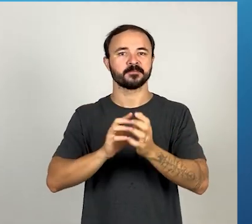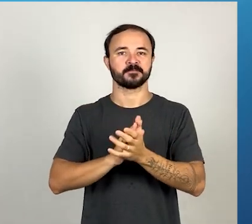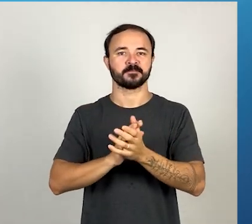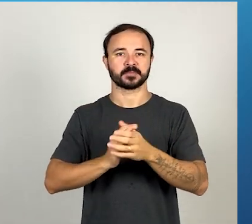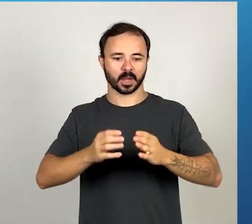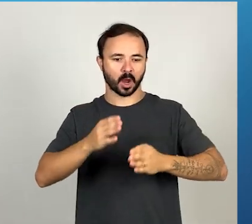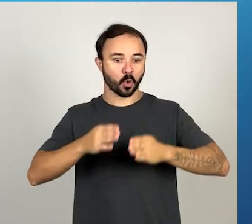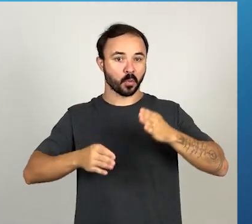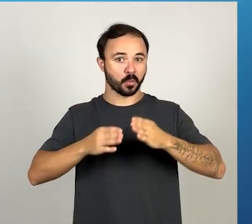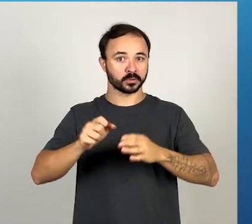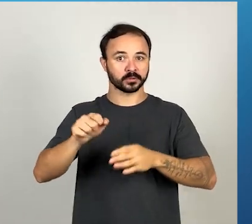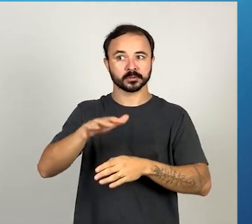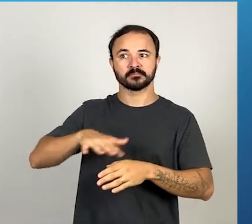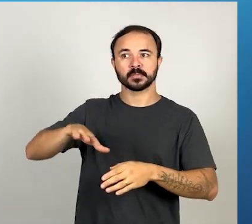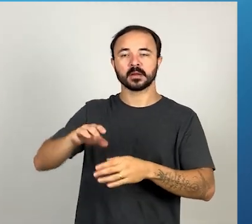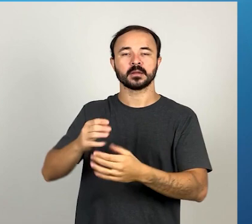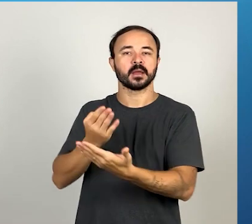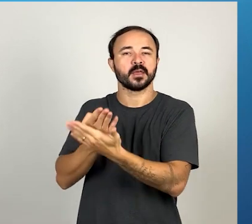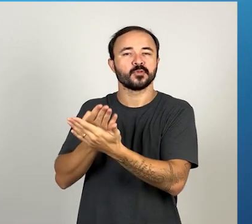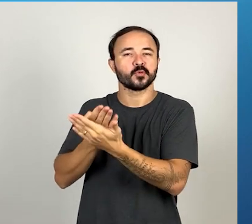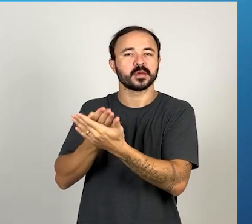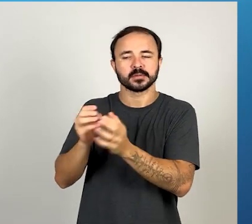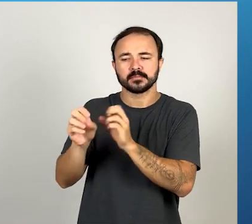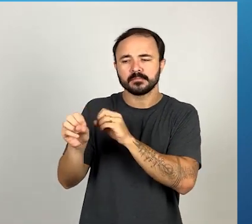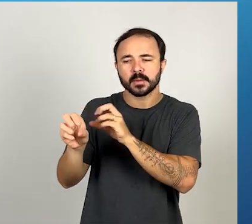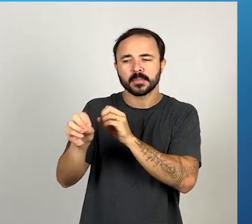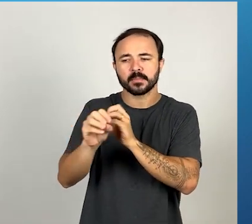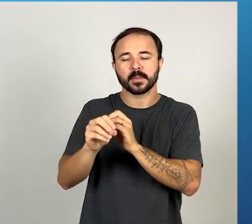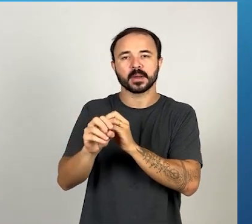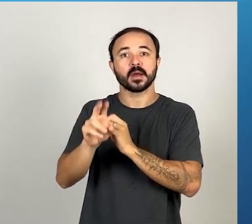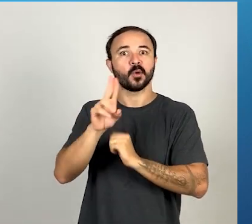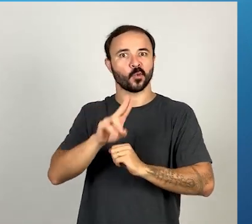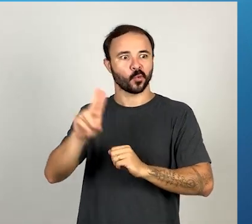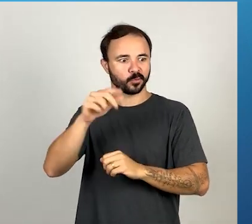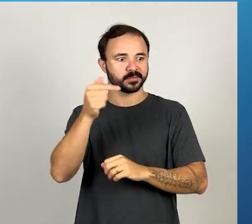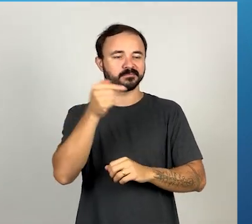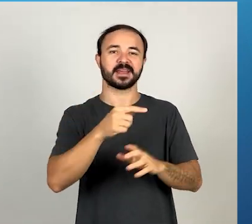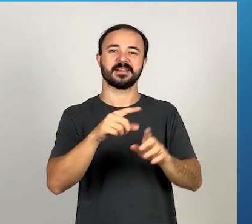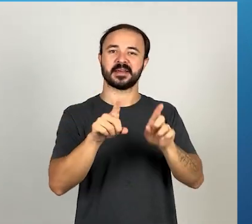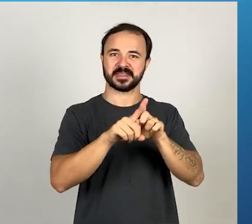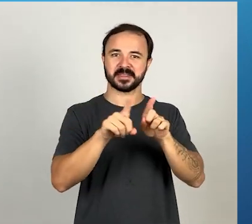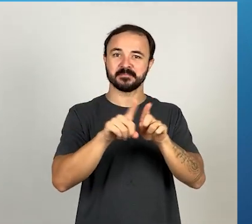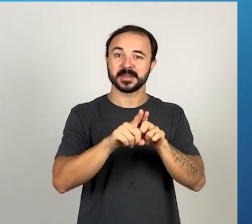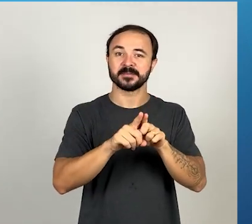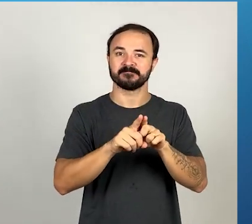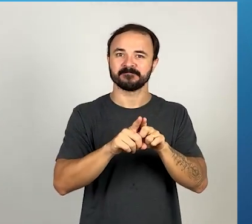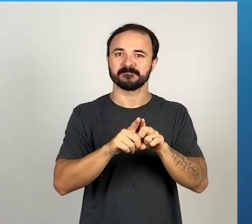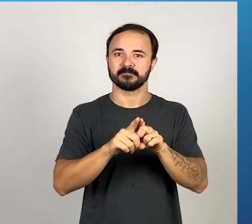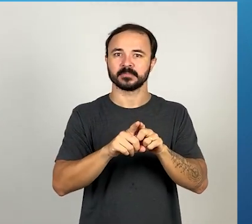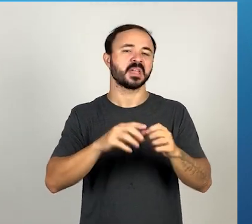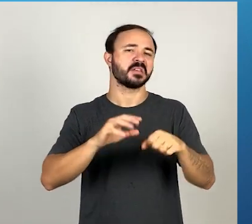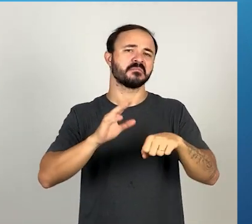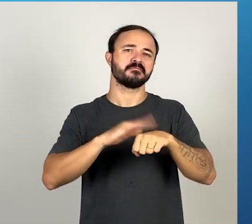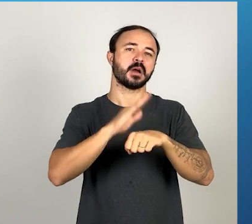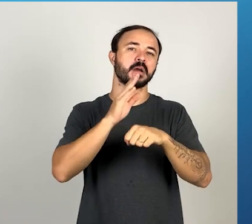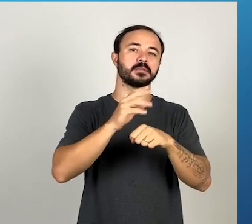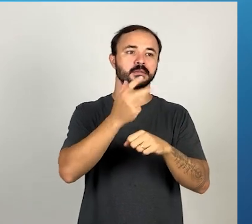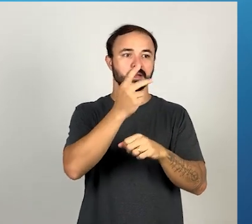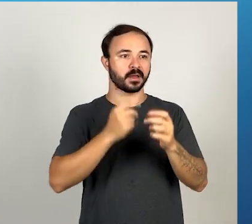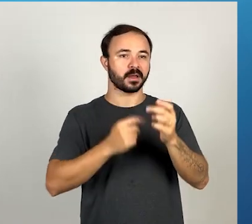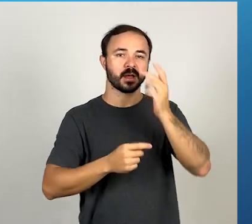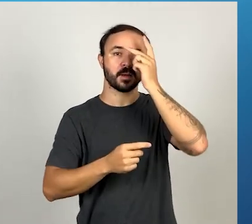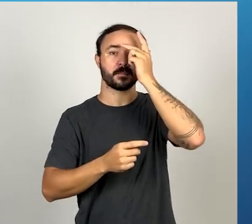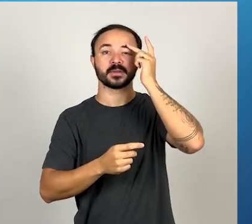na robótica educacional, porque o Arduino Uno vai ser o início da programação acessível